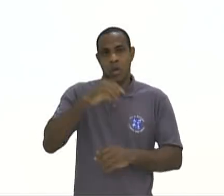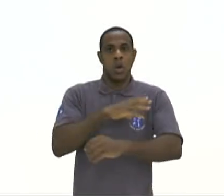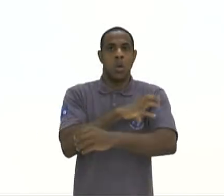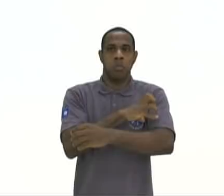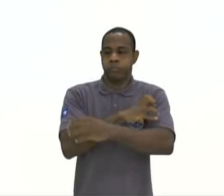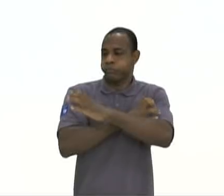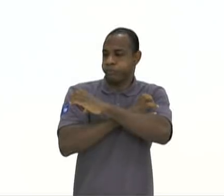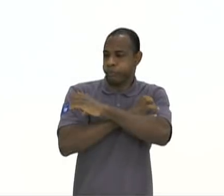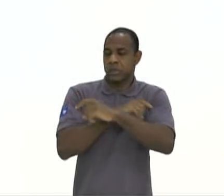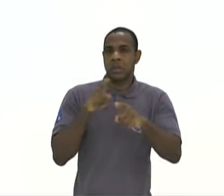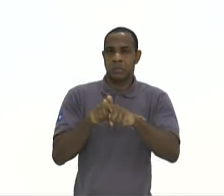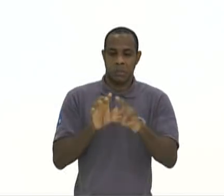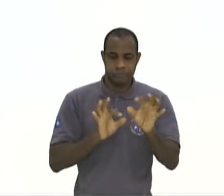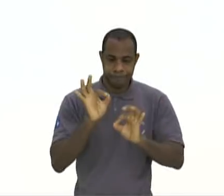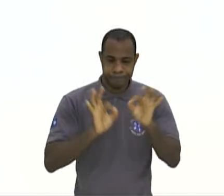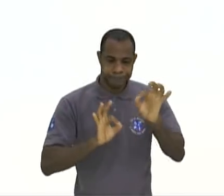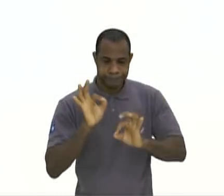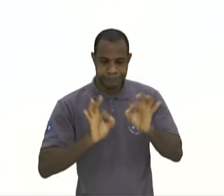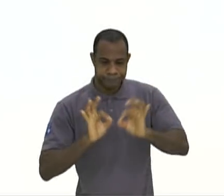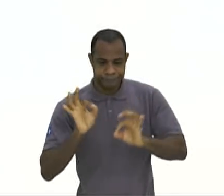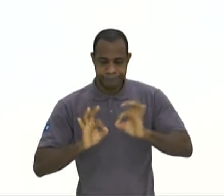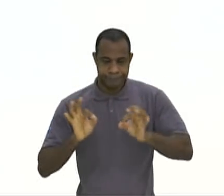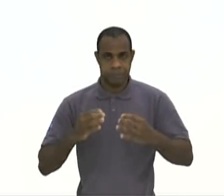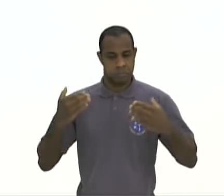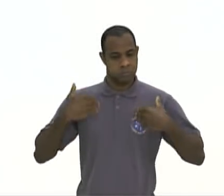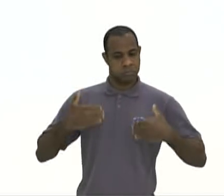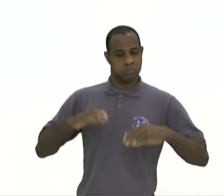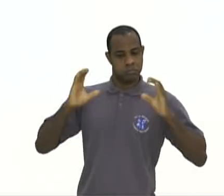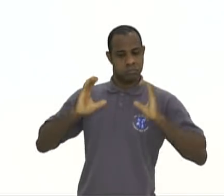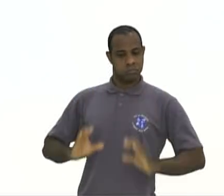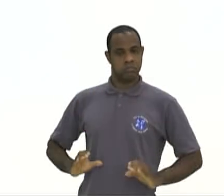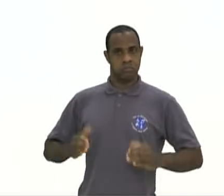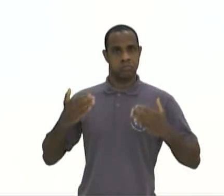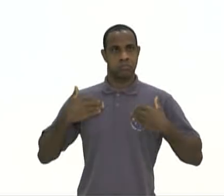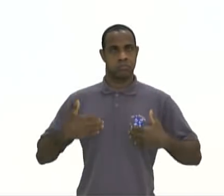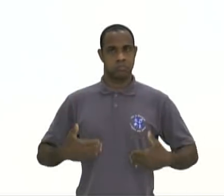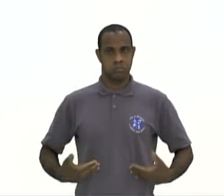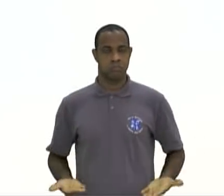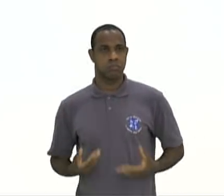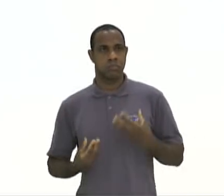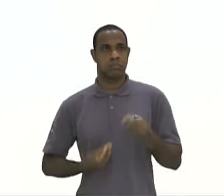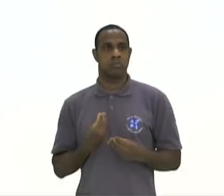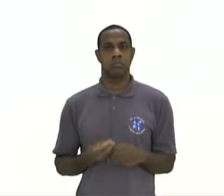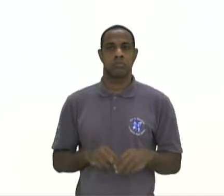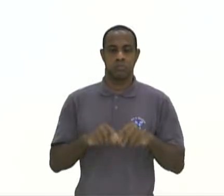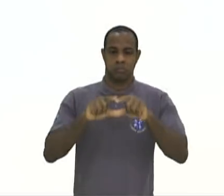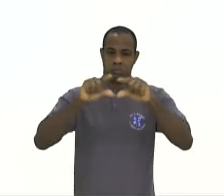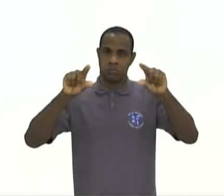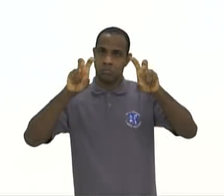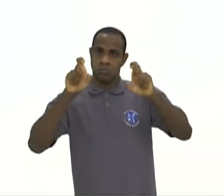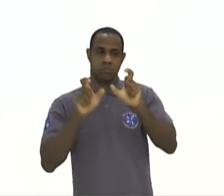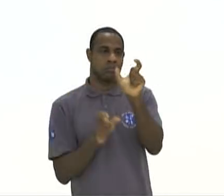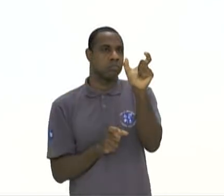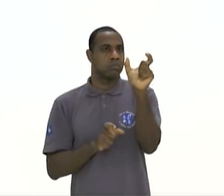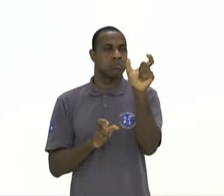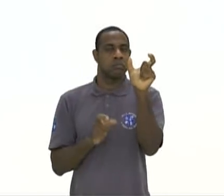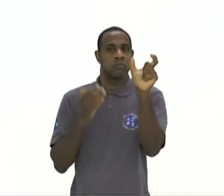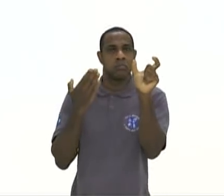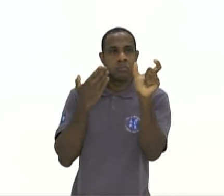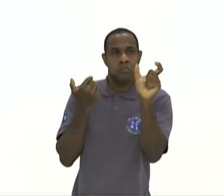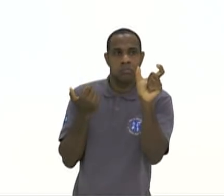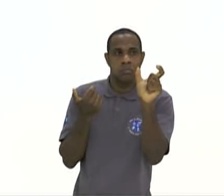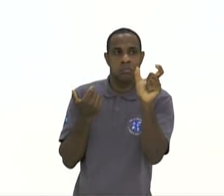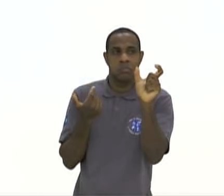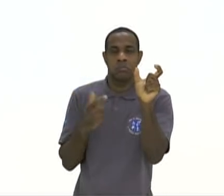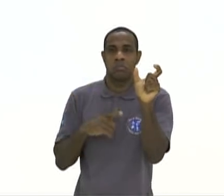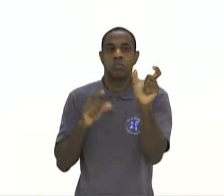na correção dos defeitos posturais. O termo surgiu como oposição ao conceito de fitness,